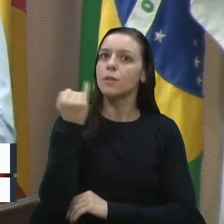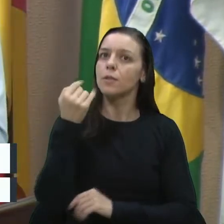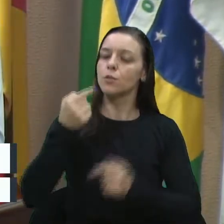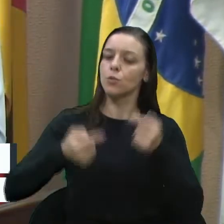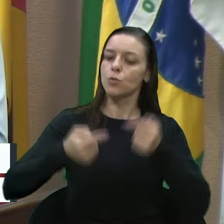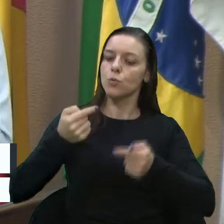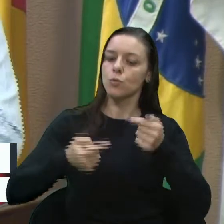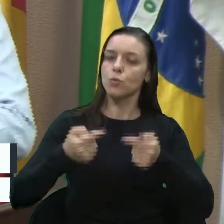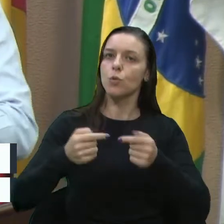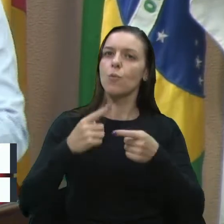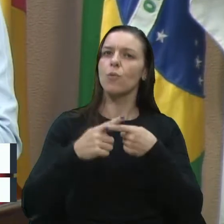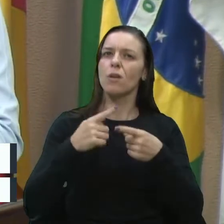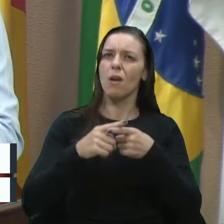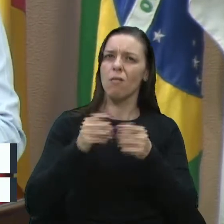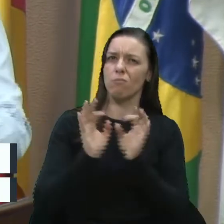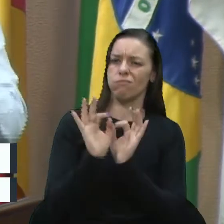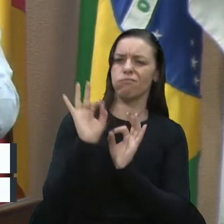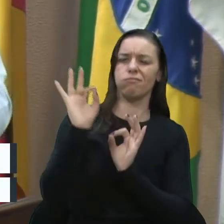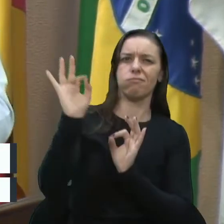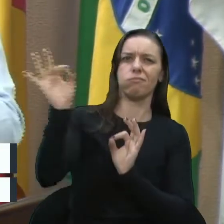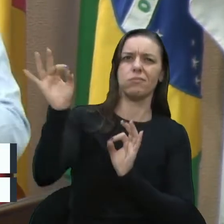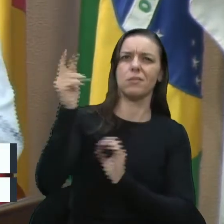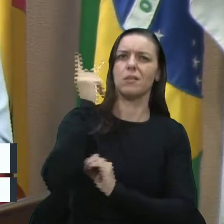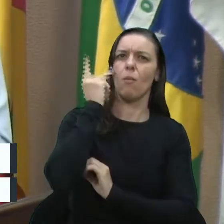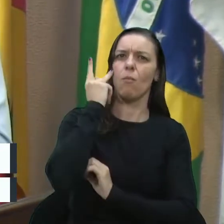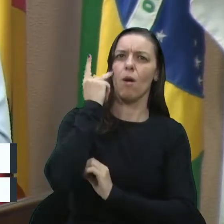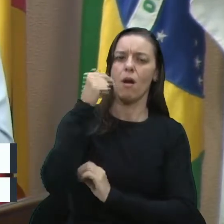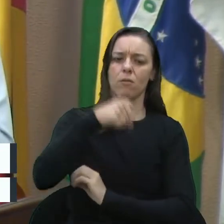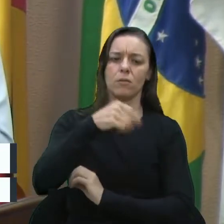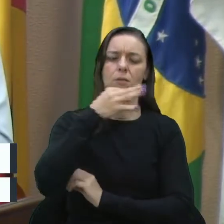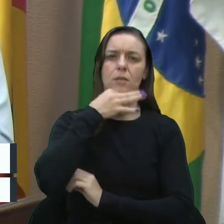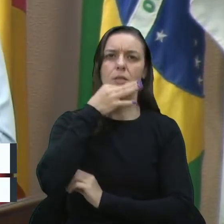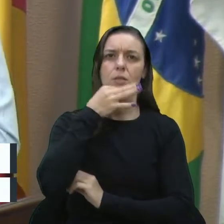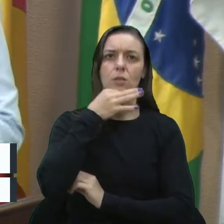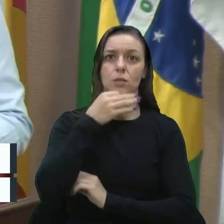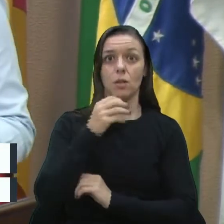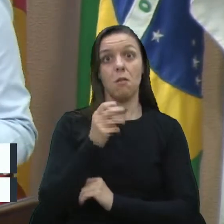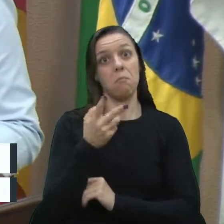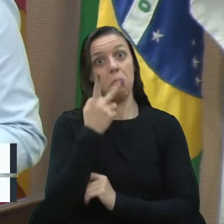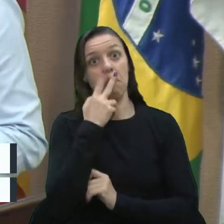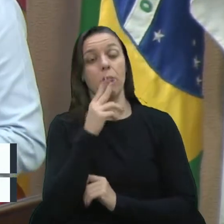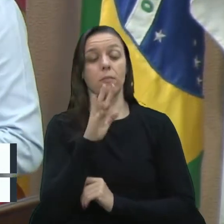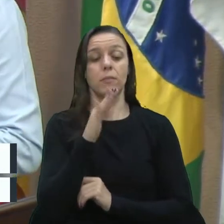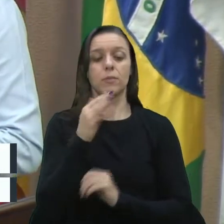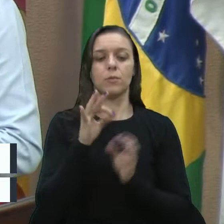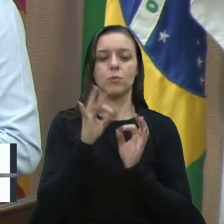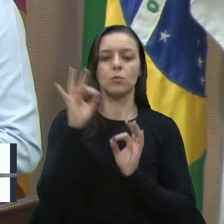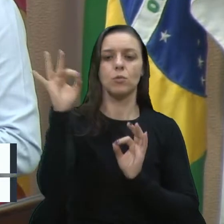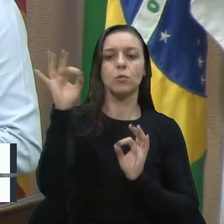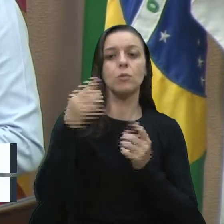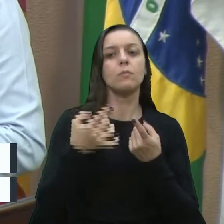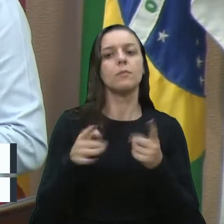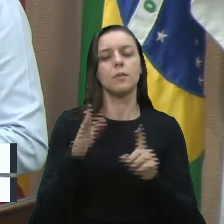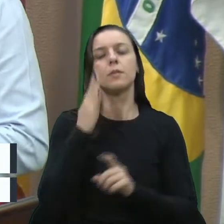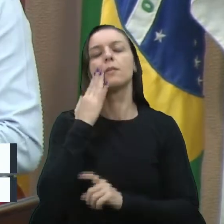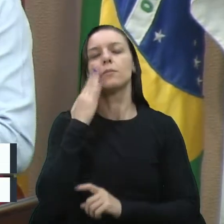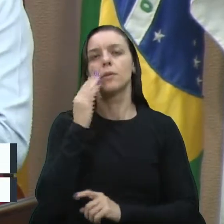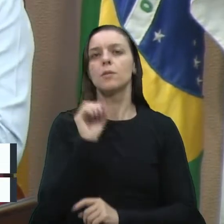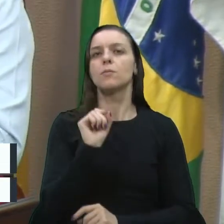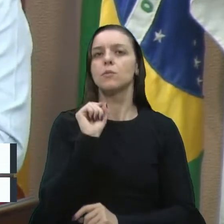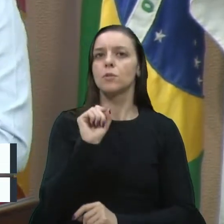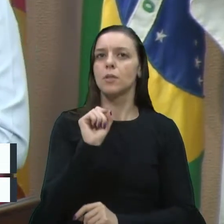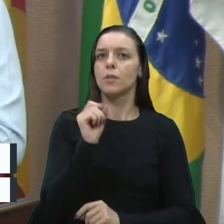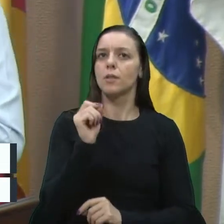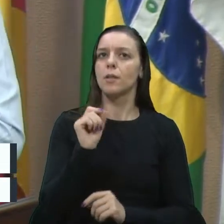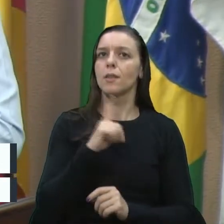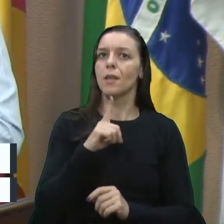por mais que pareça longe São Paulo aqui de Caxias do Sul, nós sabemos de uma forma coerente que quanto